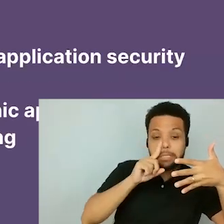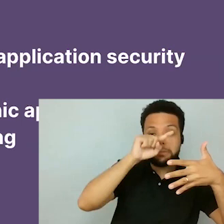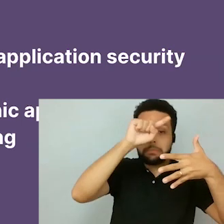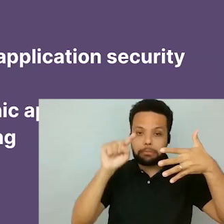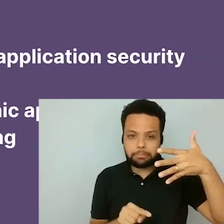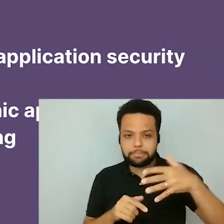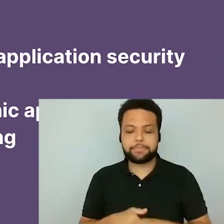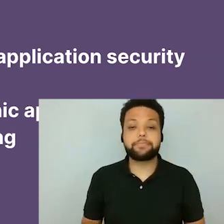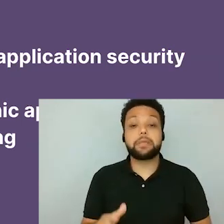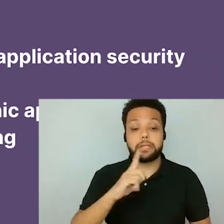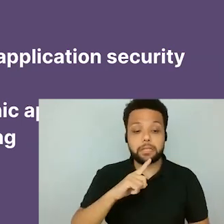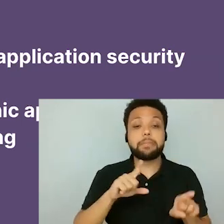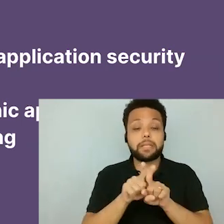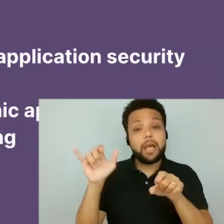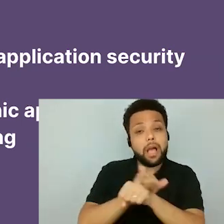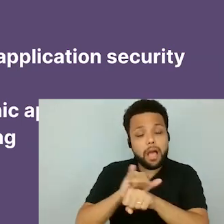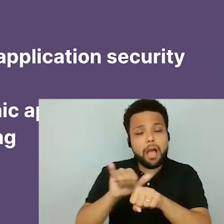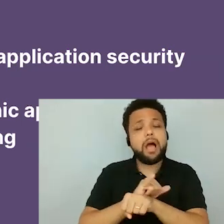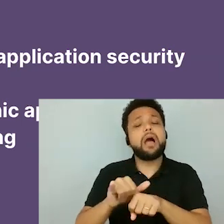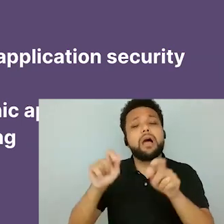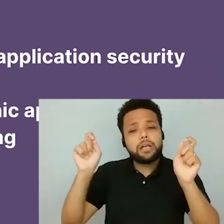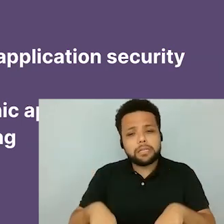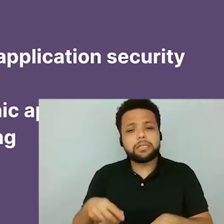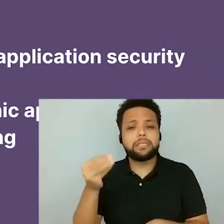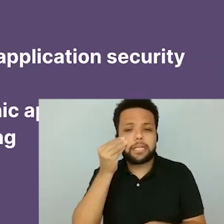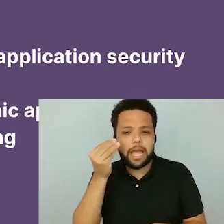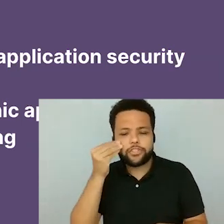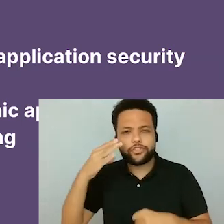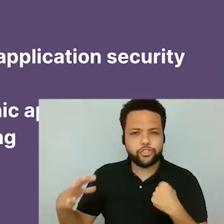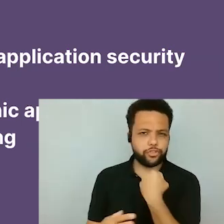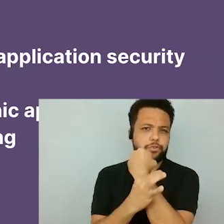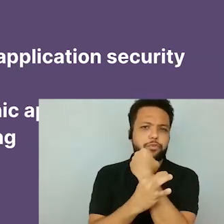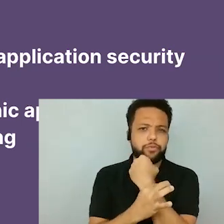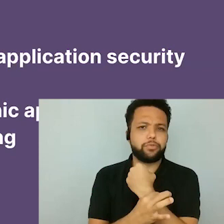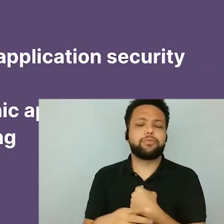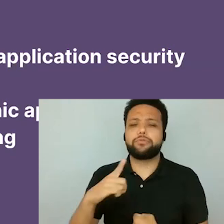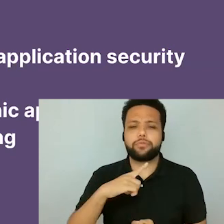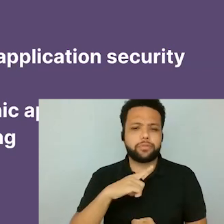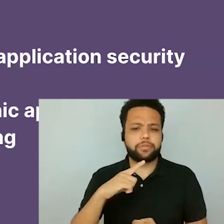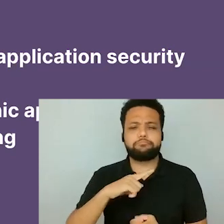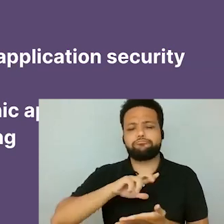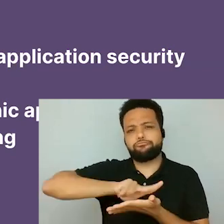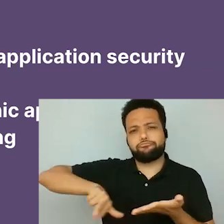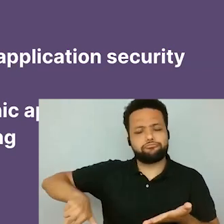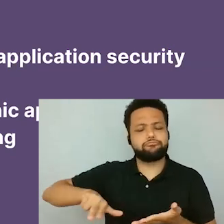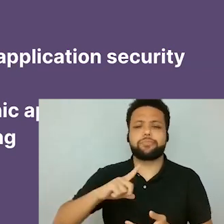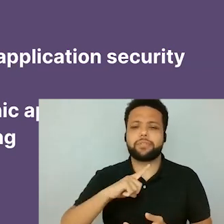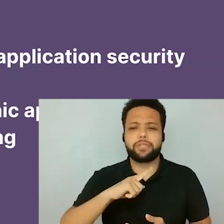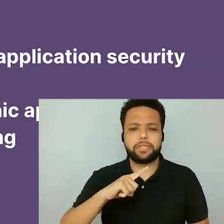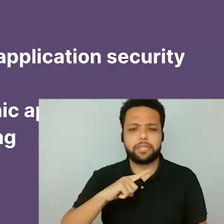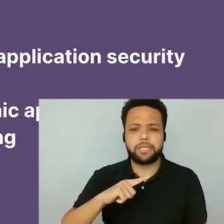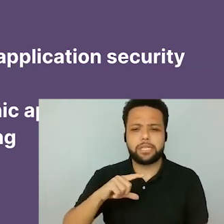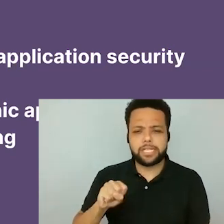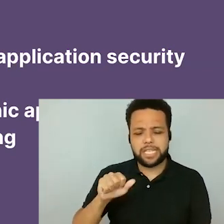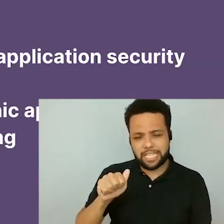Existem também ferramentas que fazem teste automatizado de segurança. Dentre os tipos, vale destacar os testes SASH, que seriam